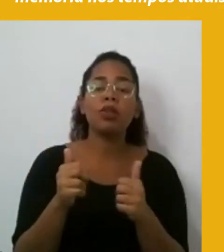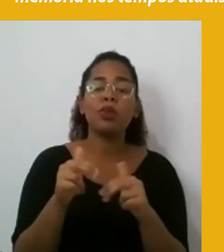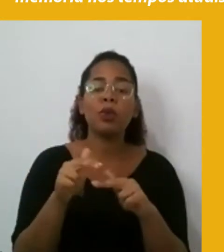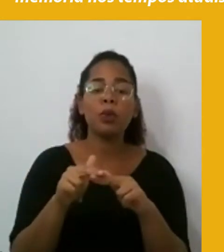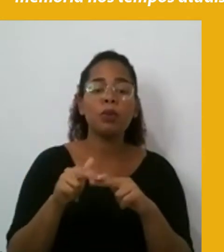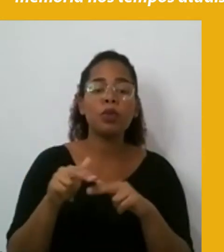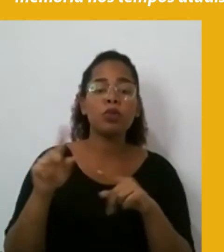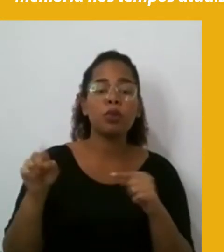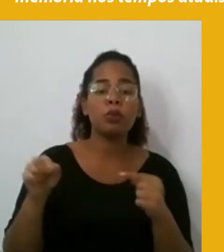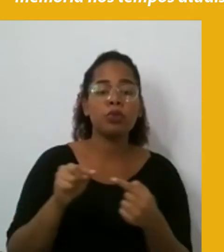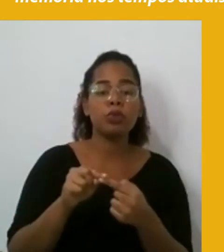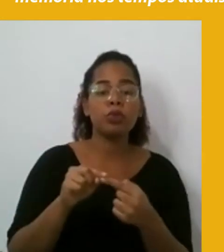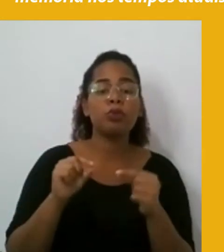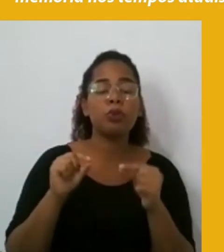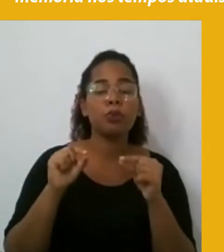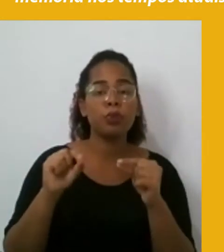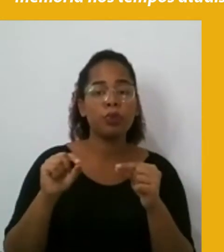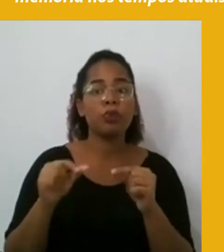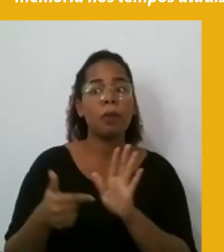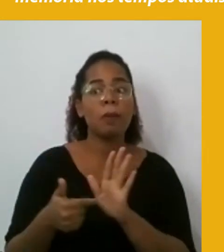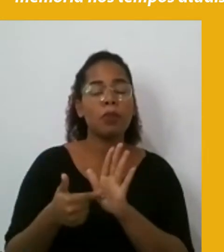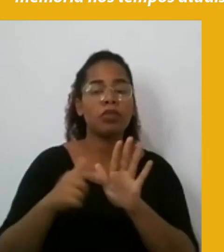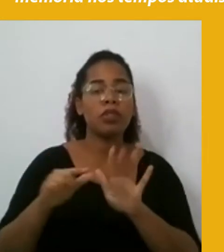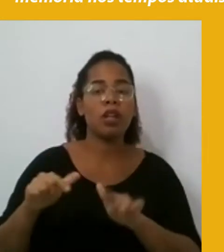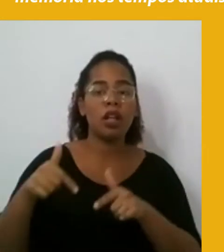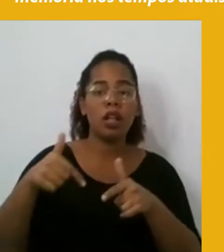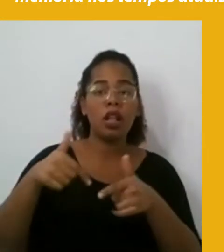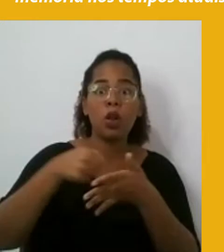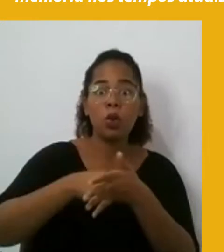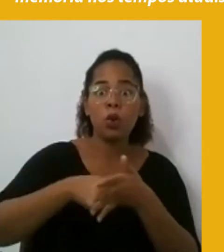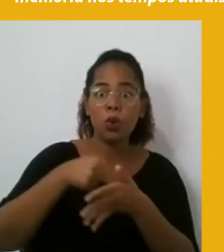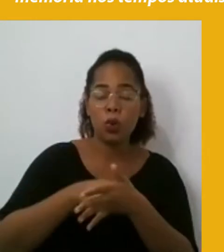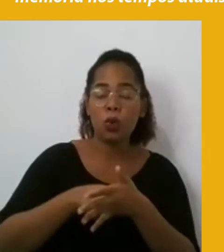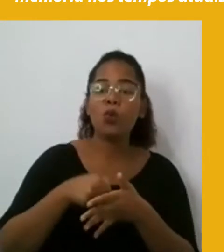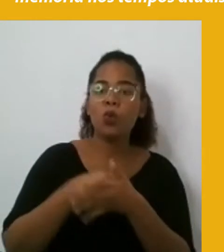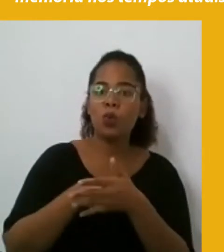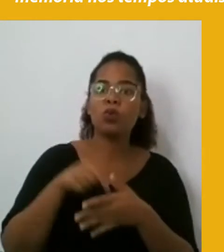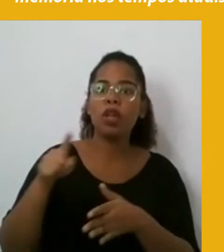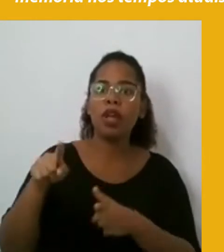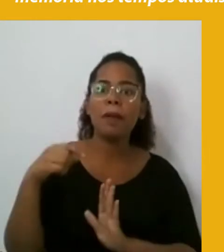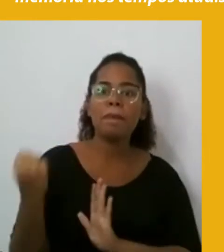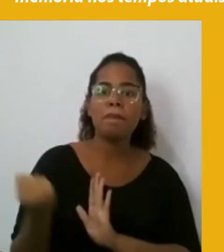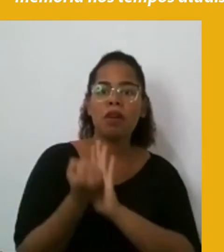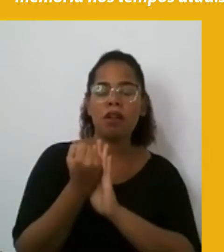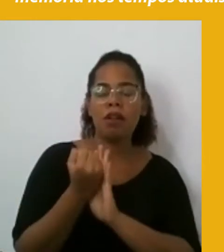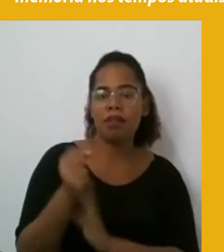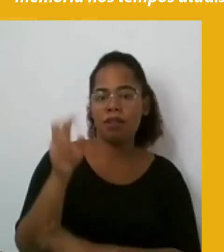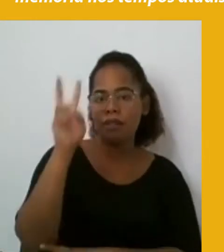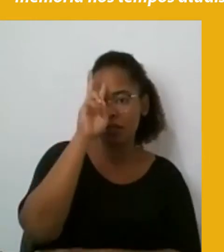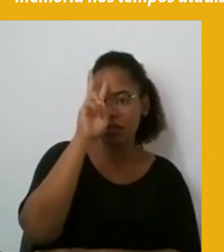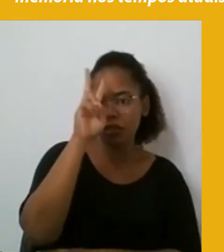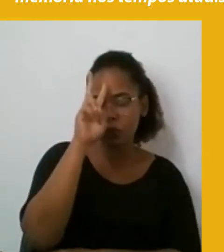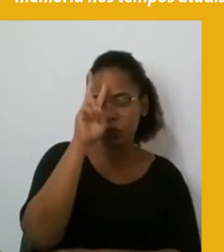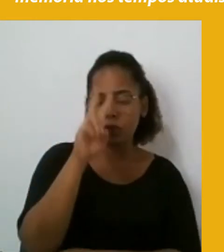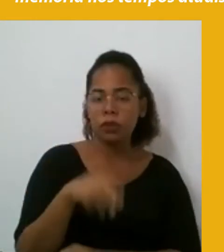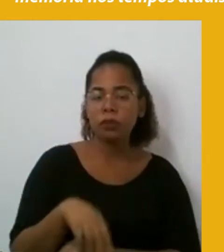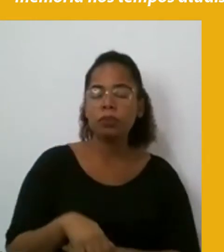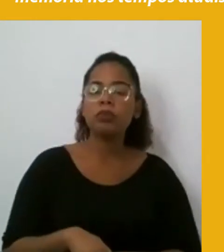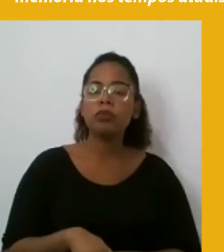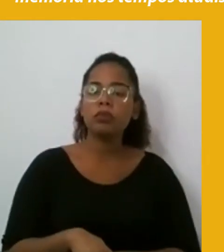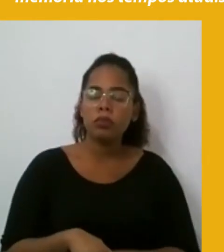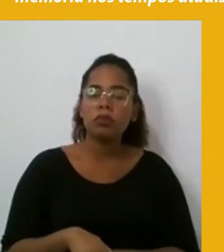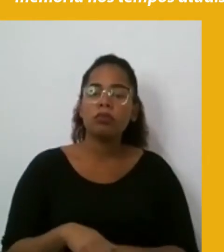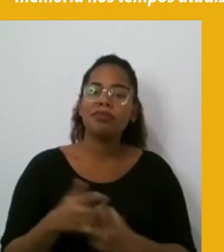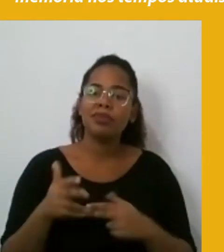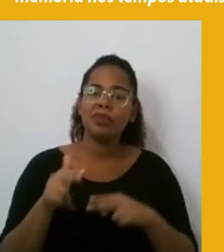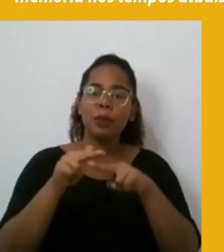quer também fazer parte de uma história que ela nunca se encontrou. Cada luta dessa, ela precisava estar registrada